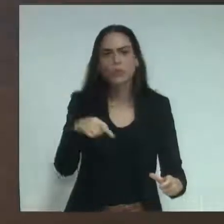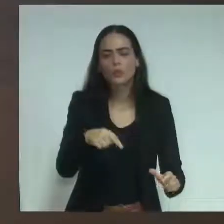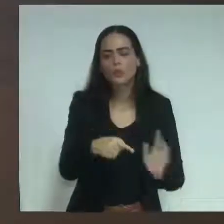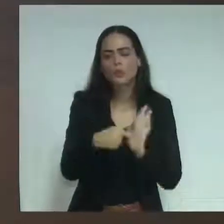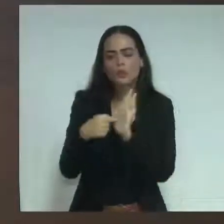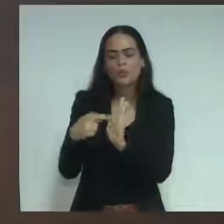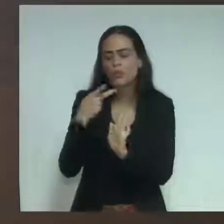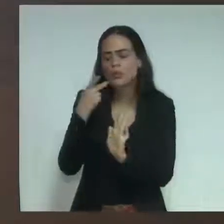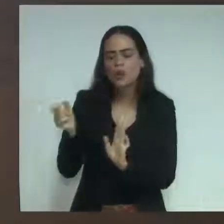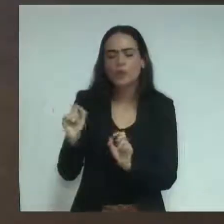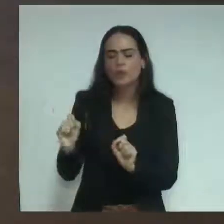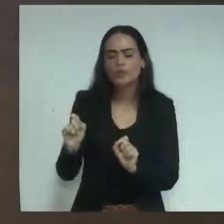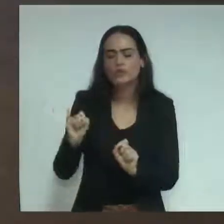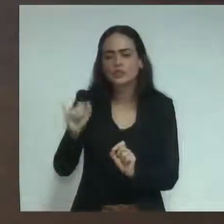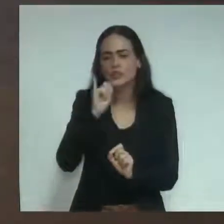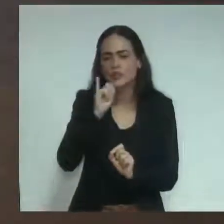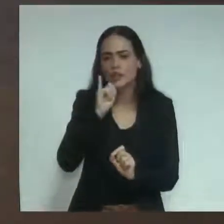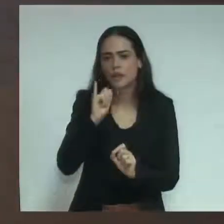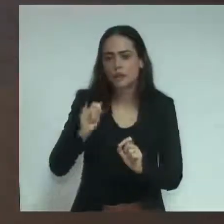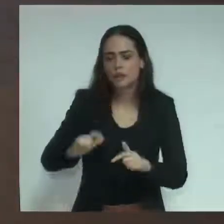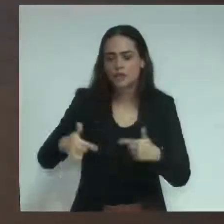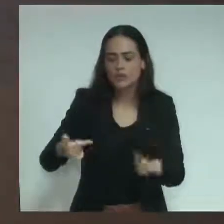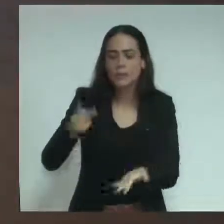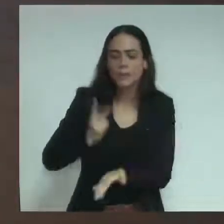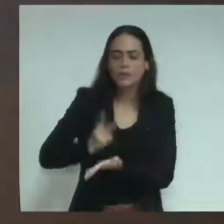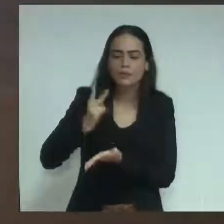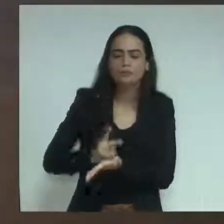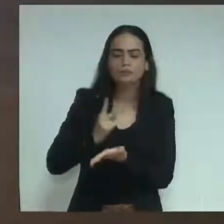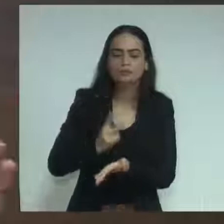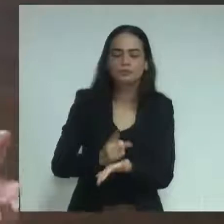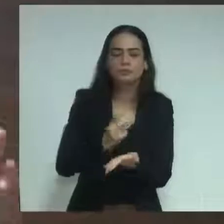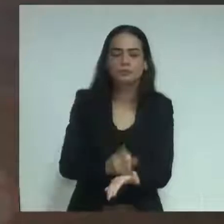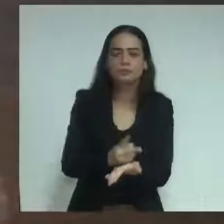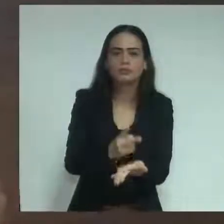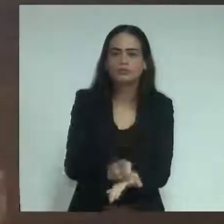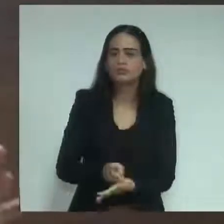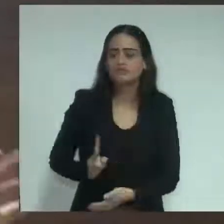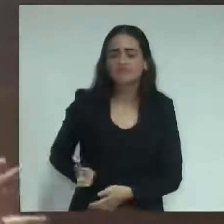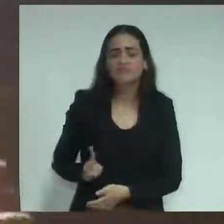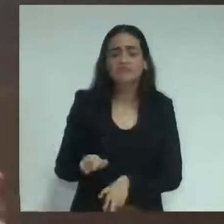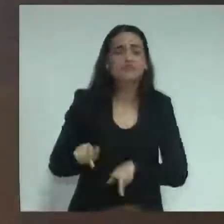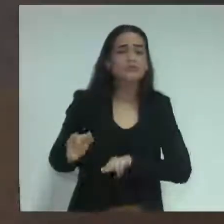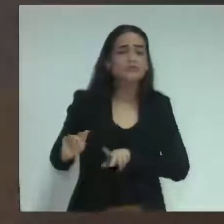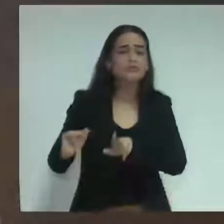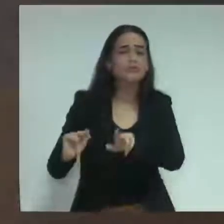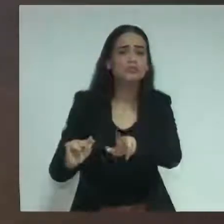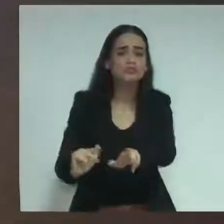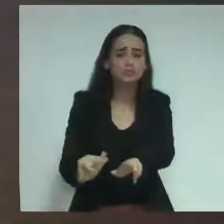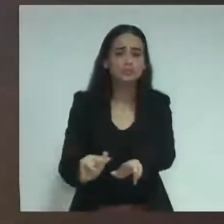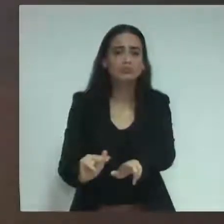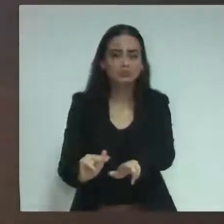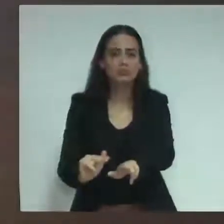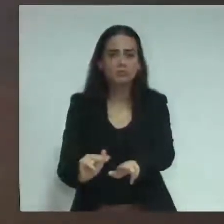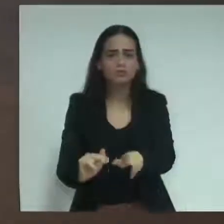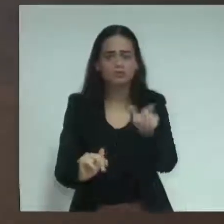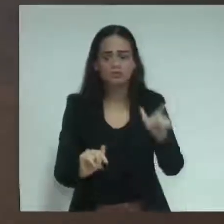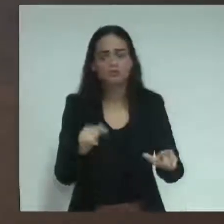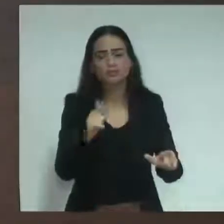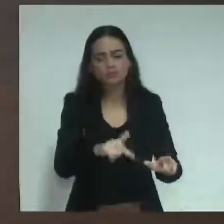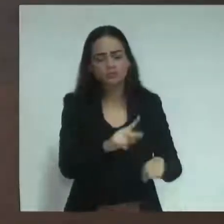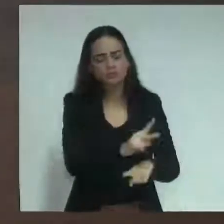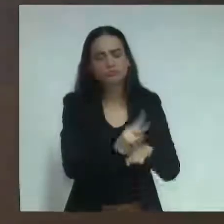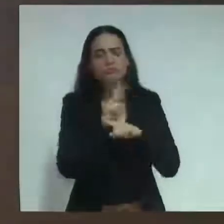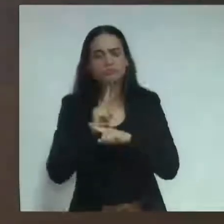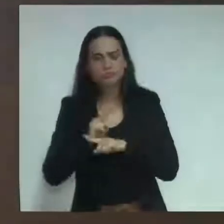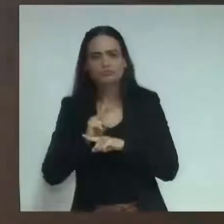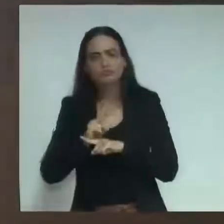fazendo as coisas da mesma maneira, os resultados vão ser iguais. E por que eu trouxe ainda um pedacinho da questão